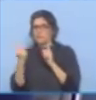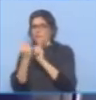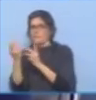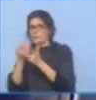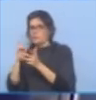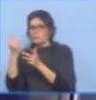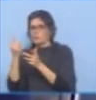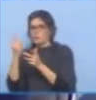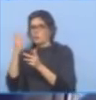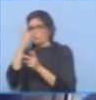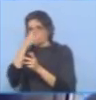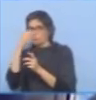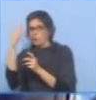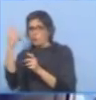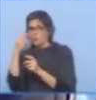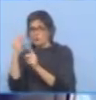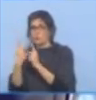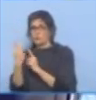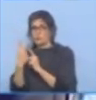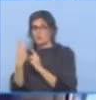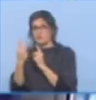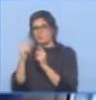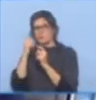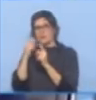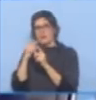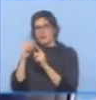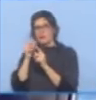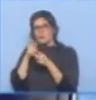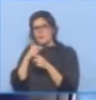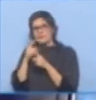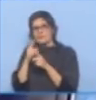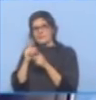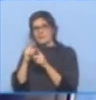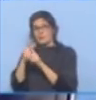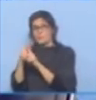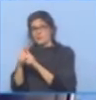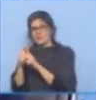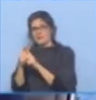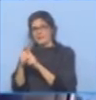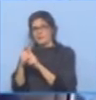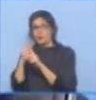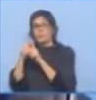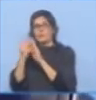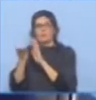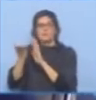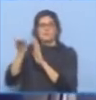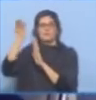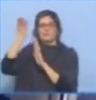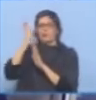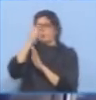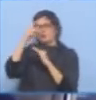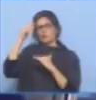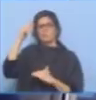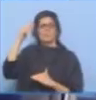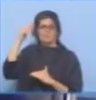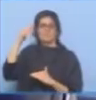não é? Nós saberemos dizer inúmeras coisas que, do ponto de organização, às vezes desta para aquela, porque é que estes não aprenderam